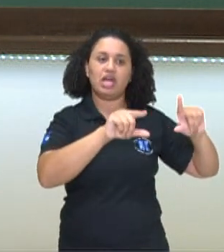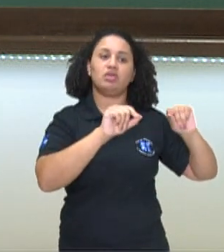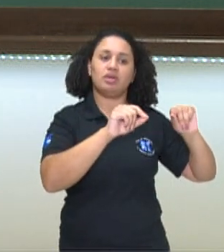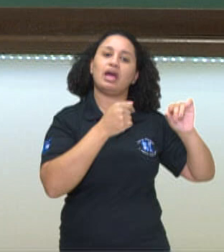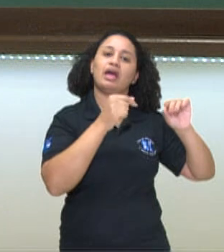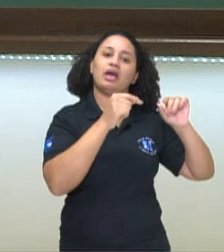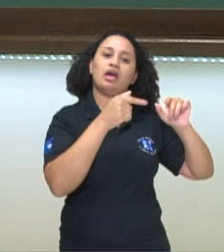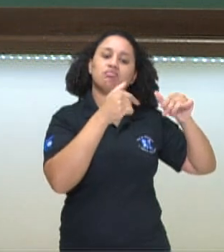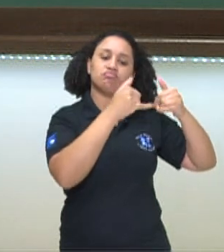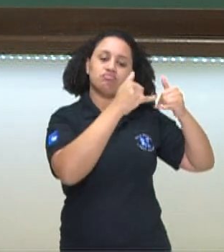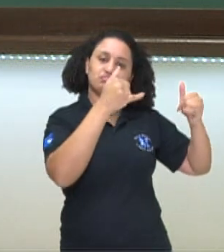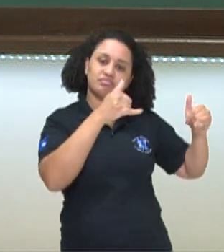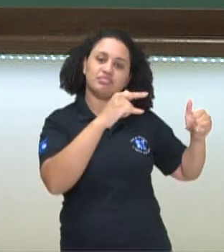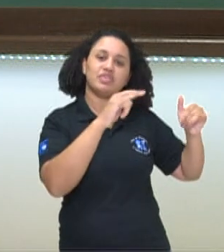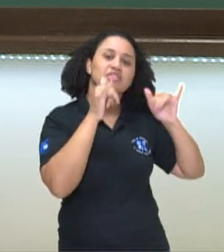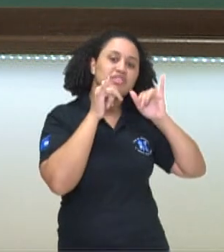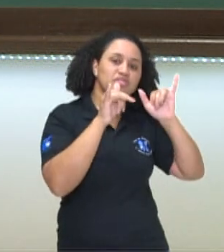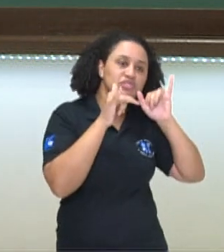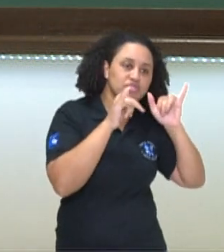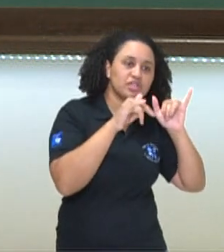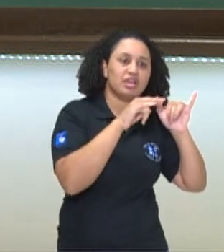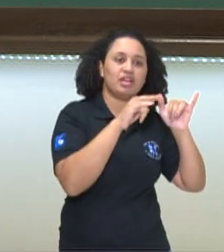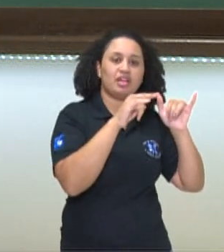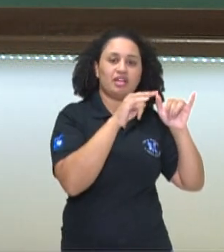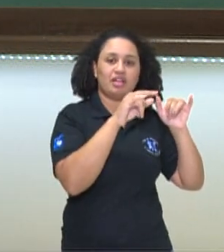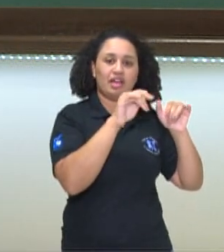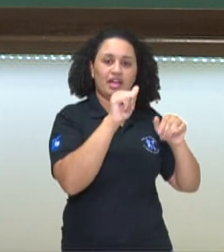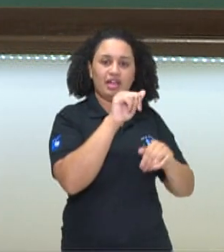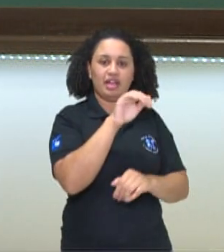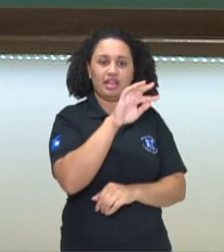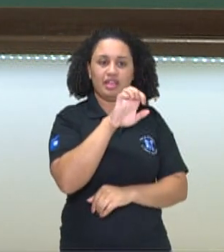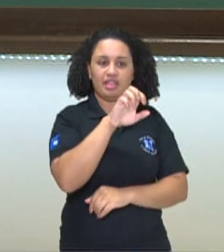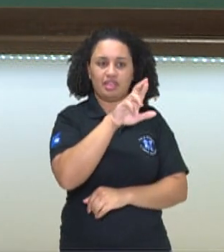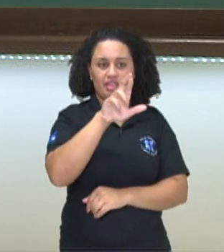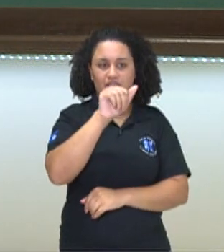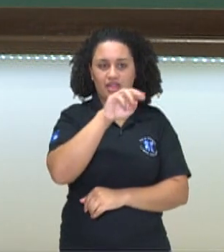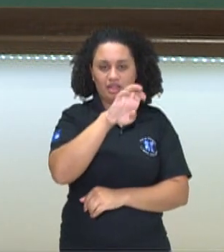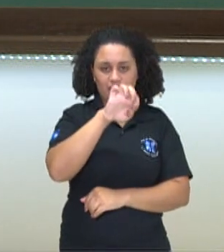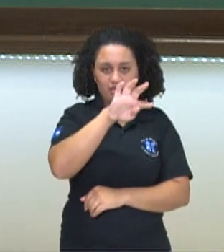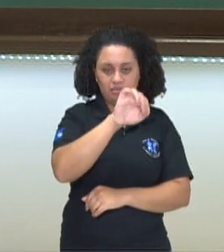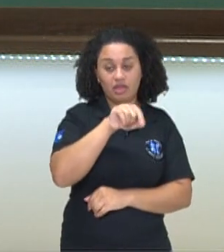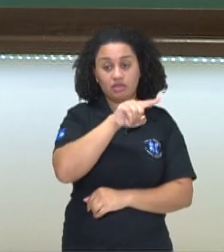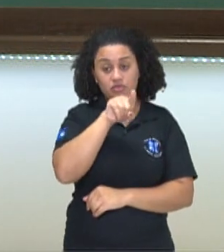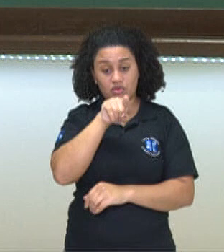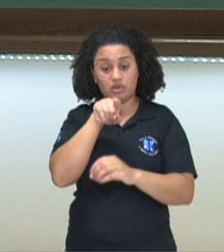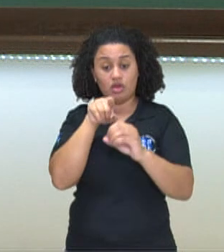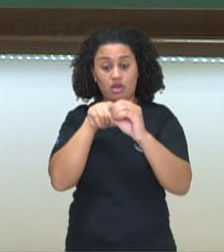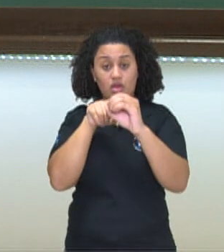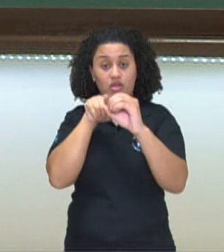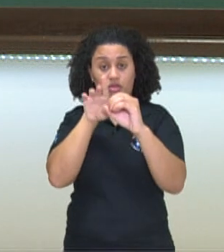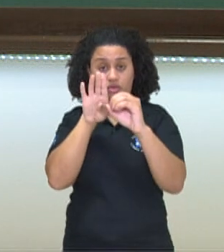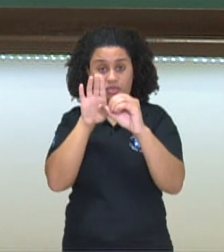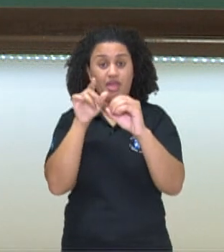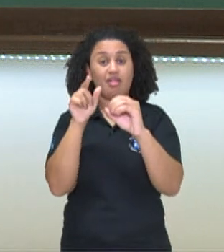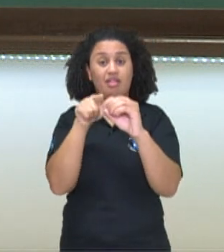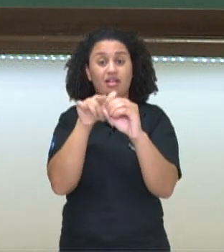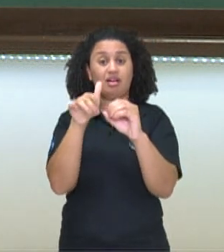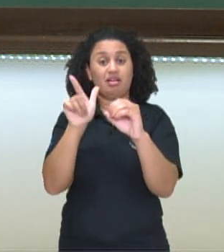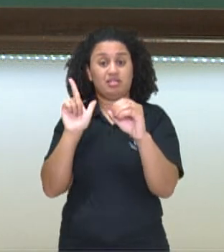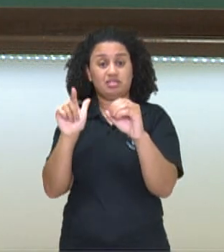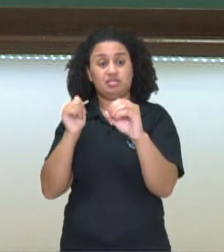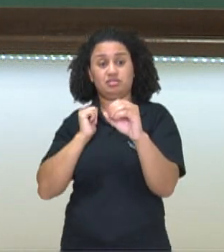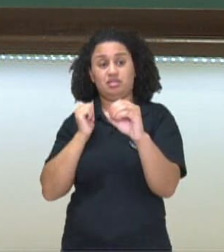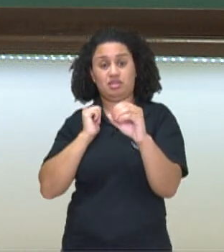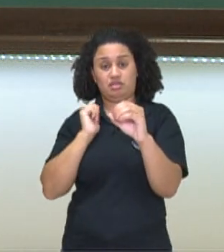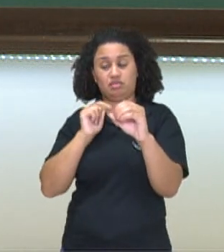neutros. Que fique claro, tanto a fonte de aterramento quanto o corpo B anteriormente estavam neutros. E eu usei